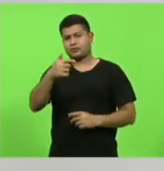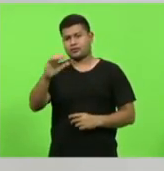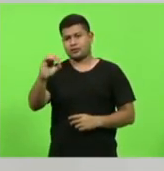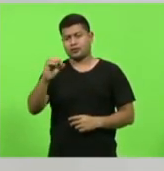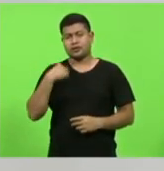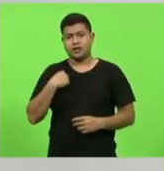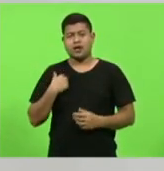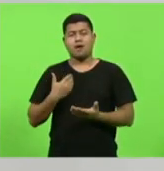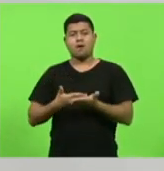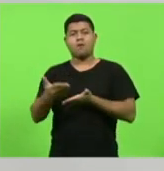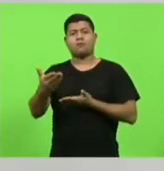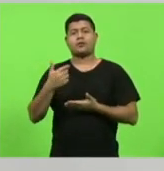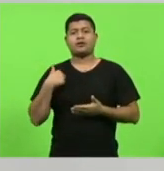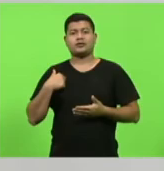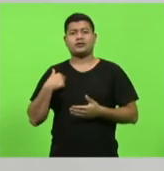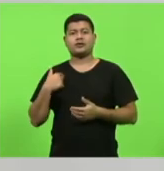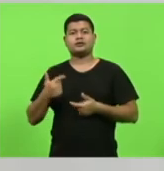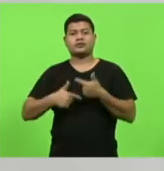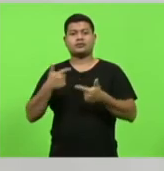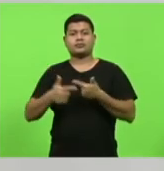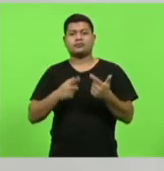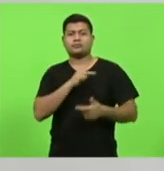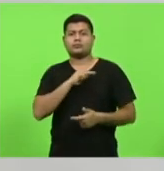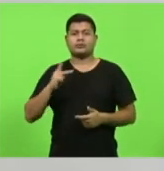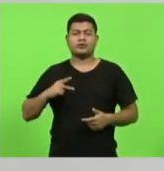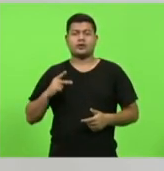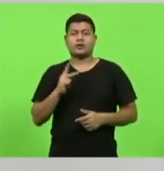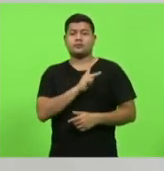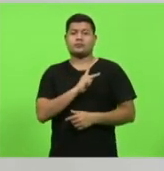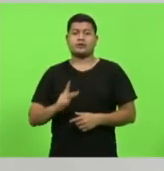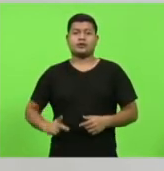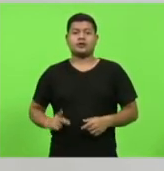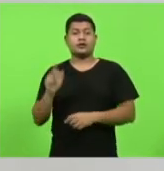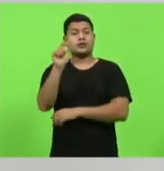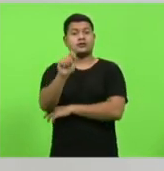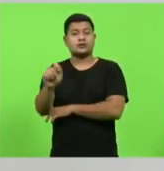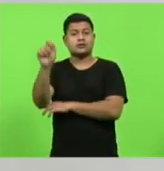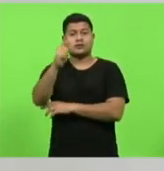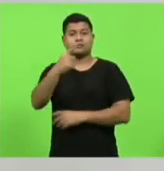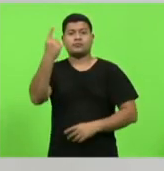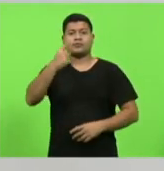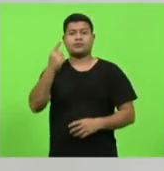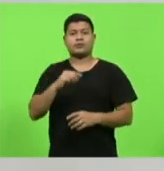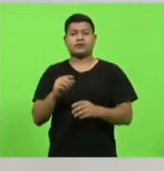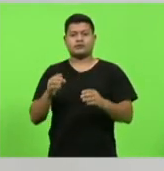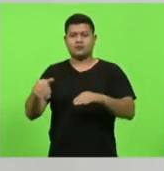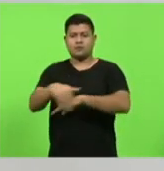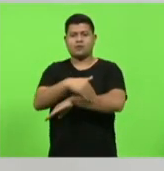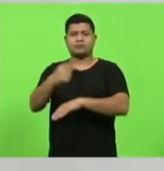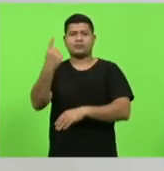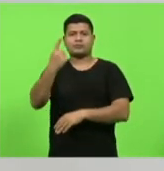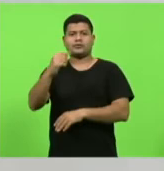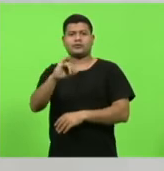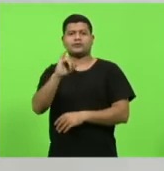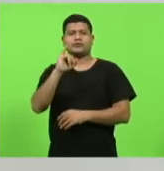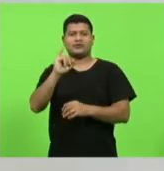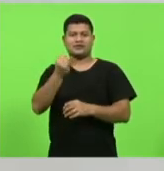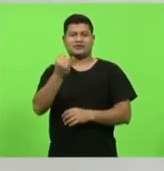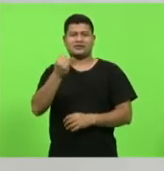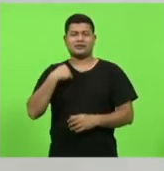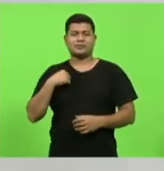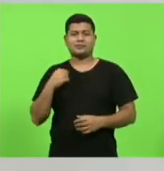presidente da Associação de Moradores da Rua 1º de Janeiro, uma rua que é cortada pela BR-470. E quando eu era